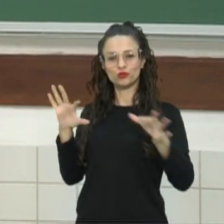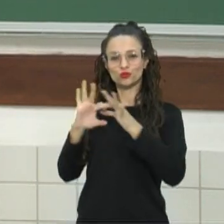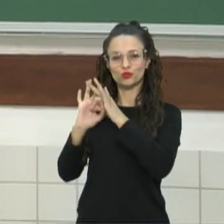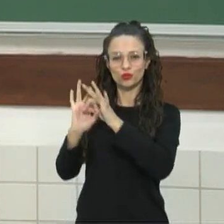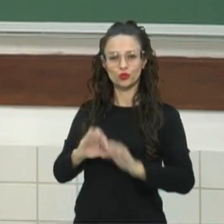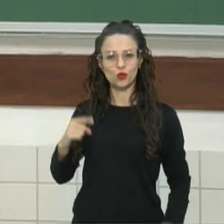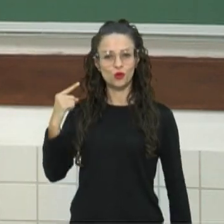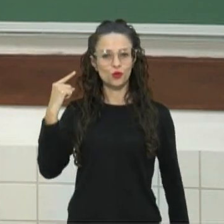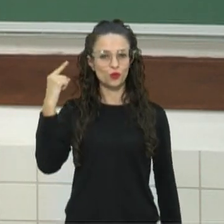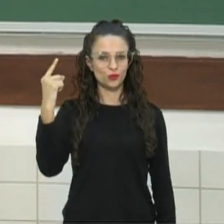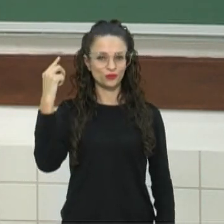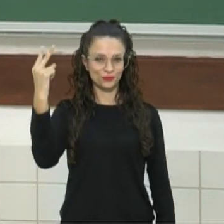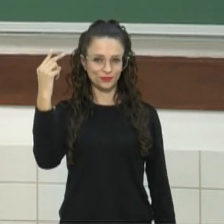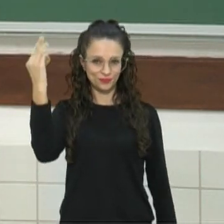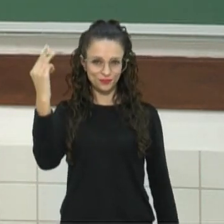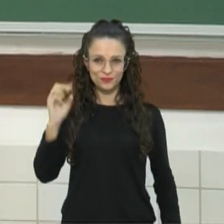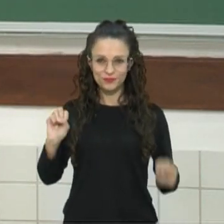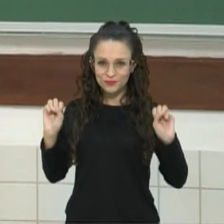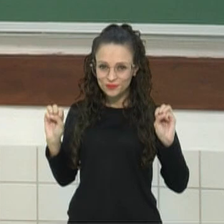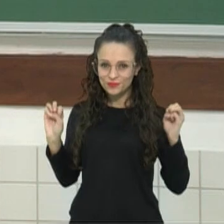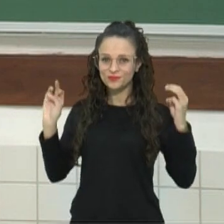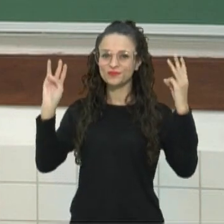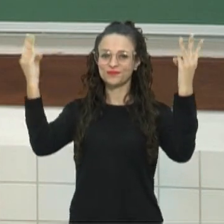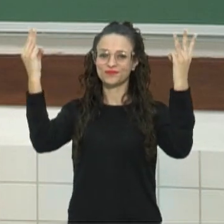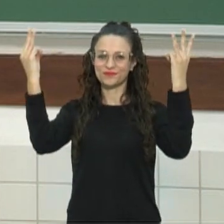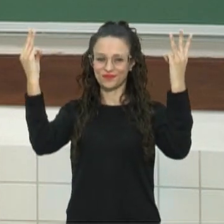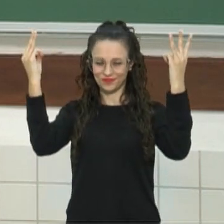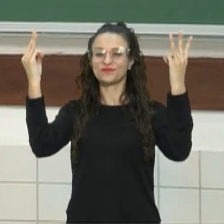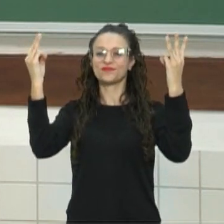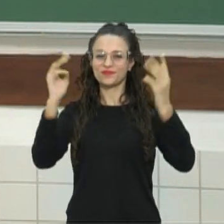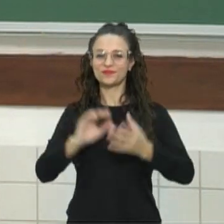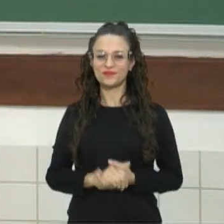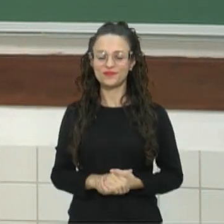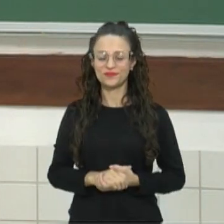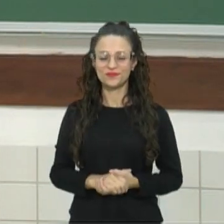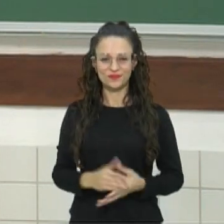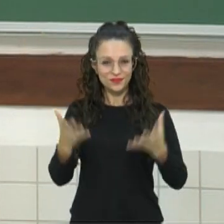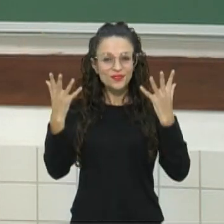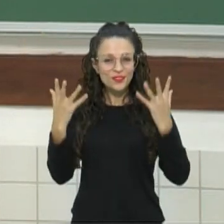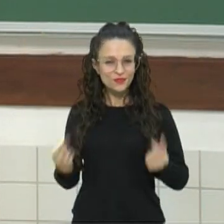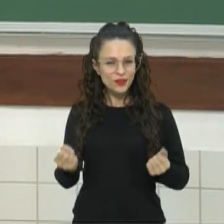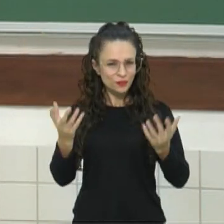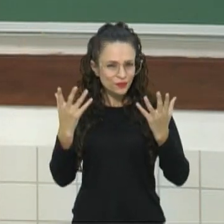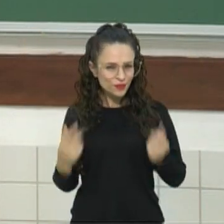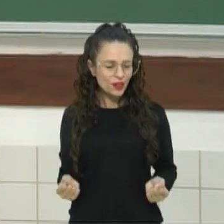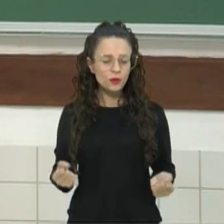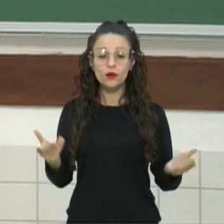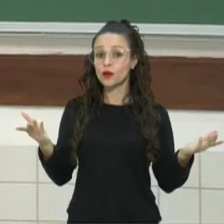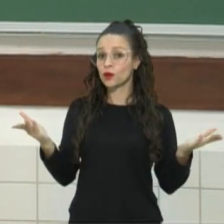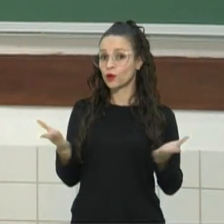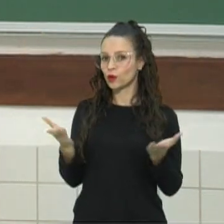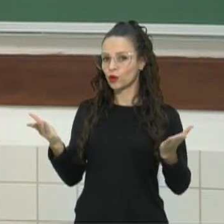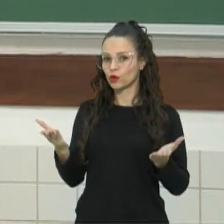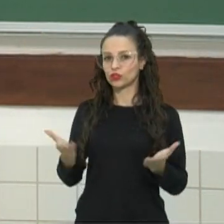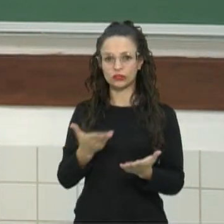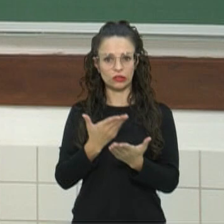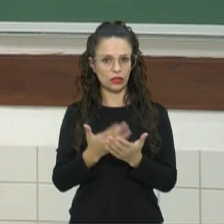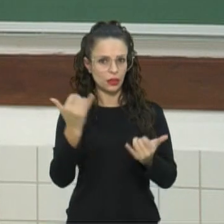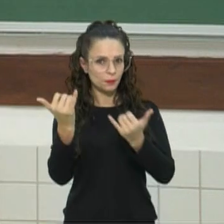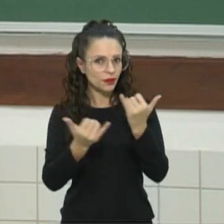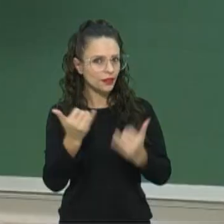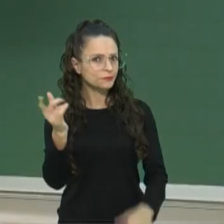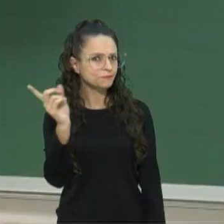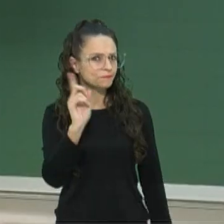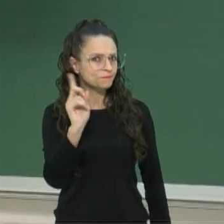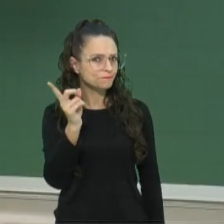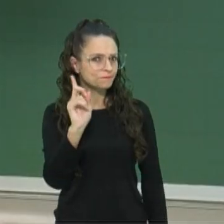numa única só voz. Um, dois, três e show, galera! E vamos que vamos, porque hoje a aula não é brincadeira